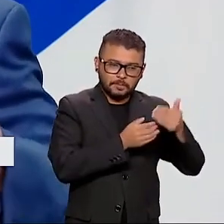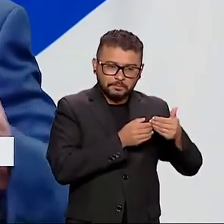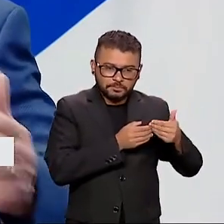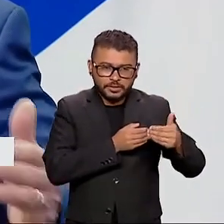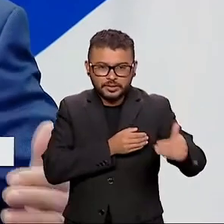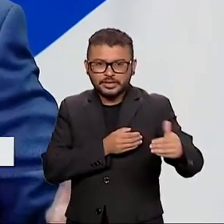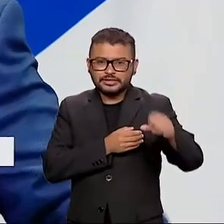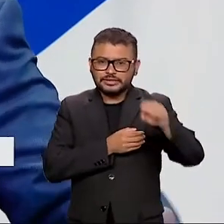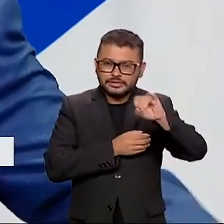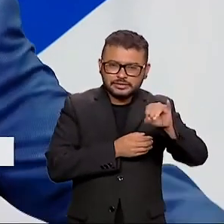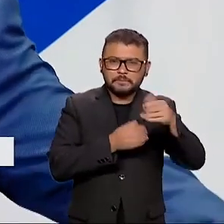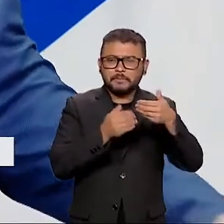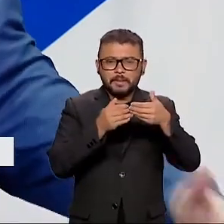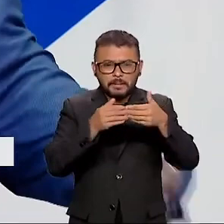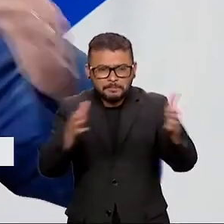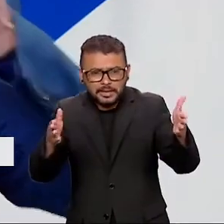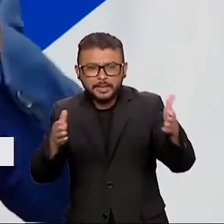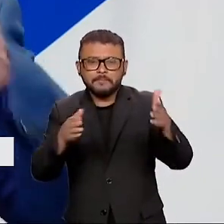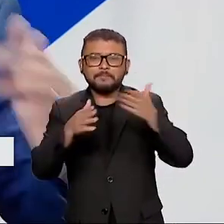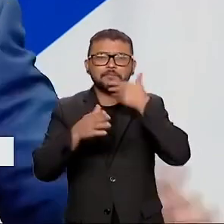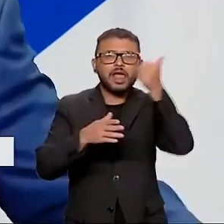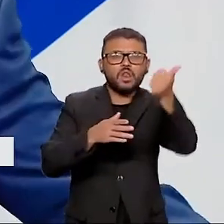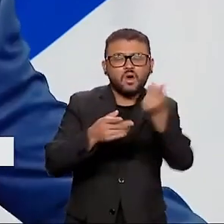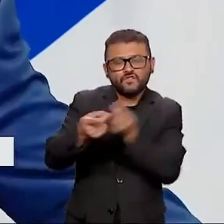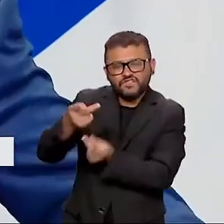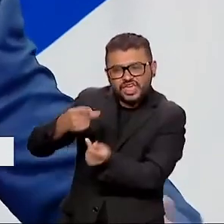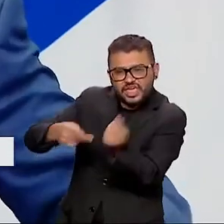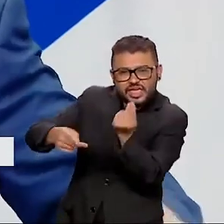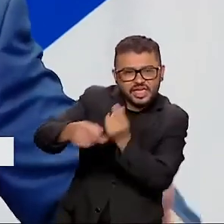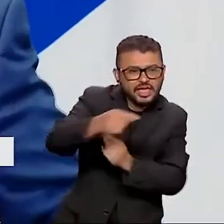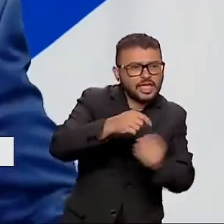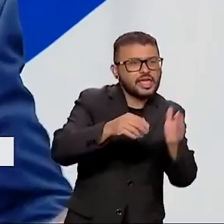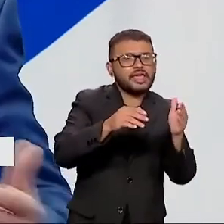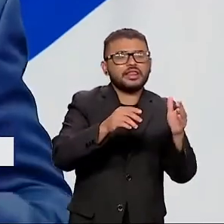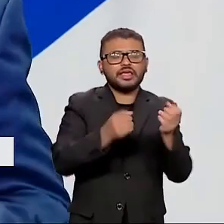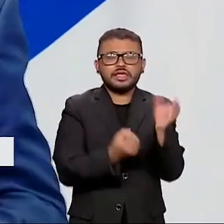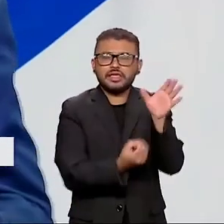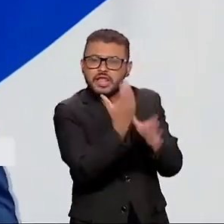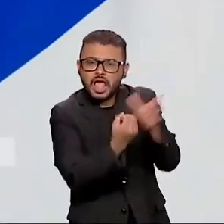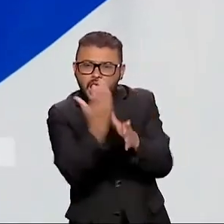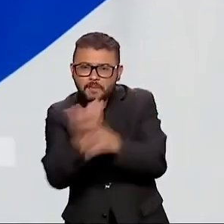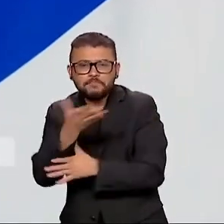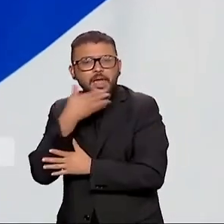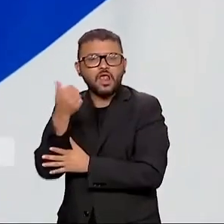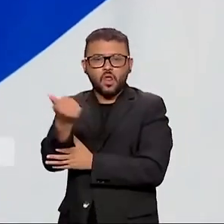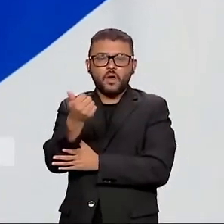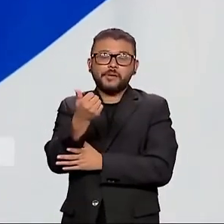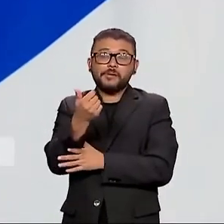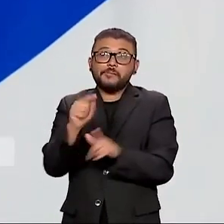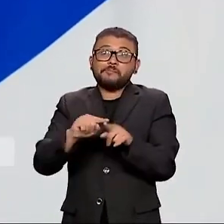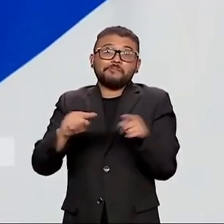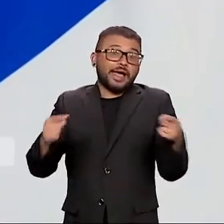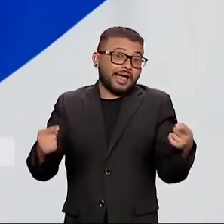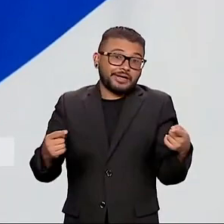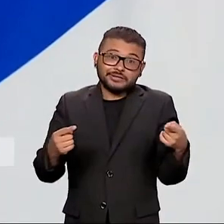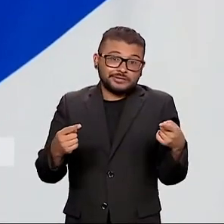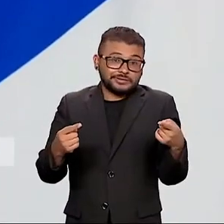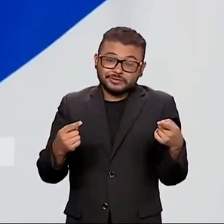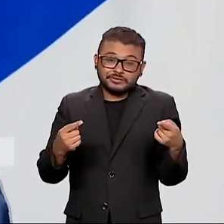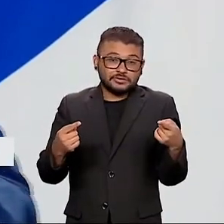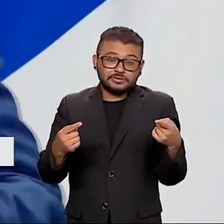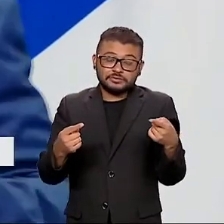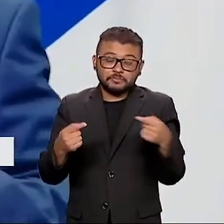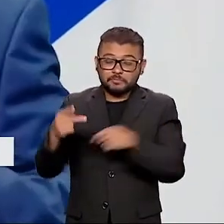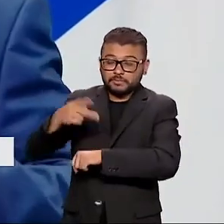mais abertura, melhor, quanto mais livre comércio, melhor. Você das contas, agora, quando chega, às vezes, dos países